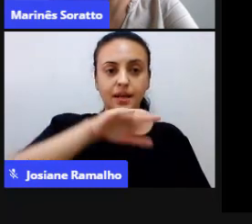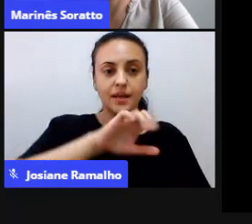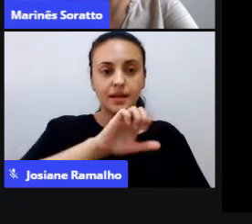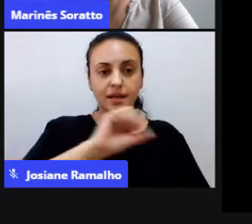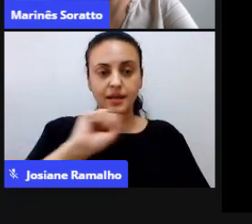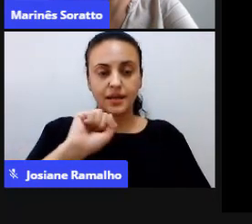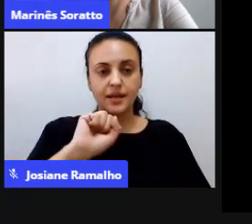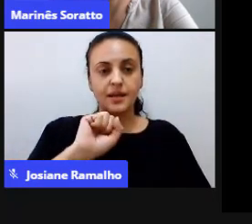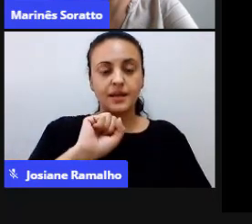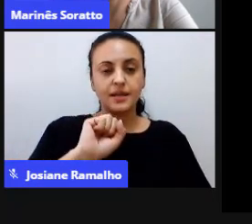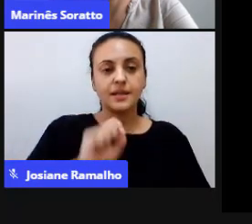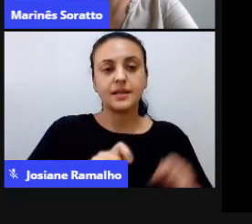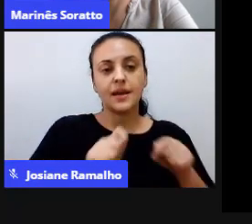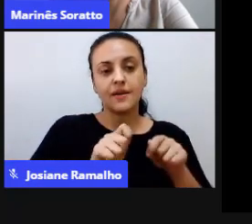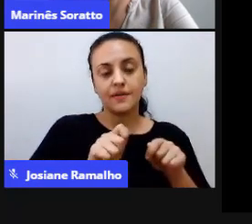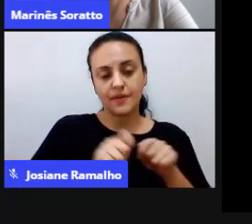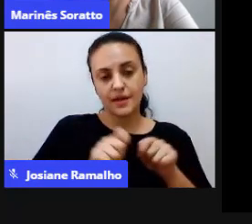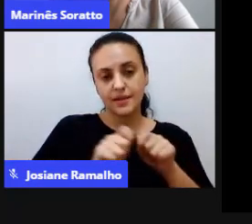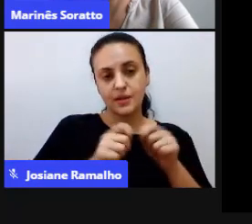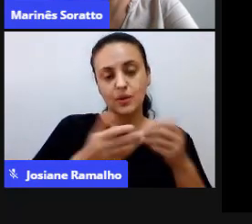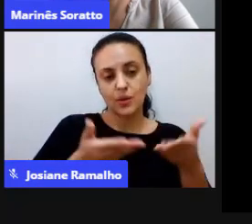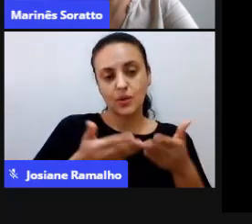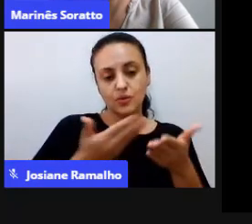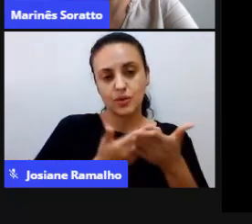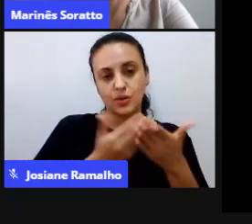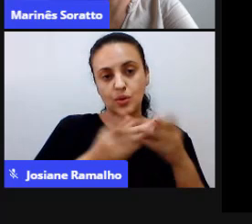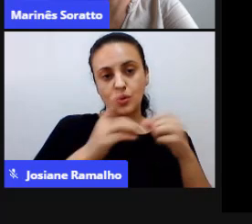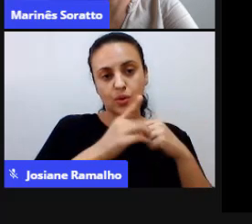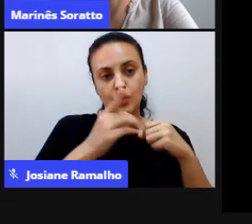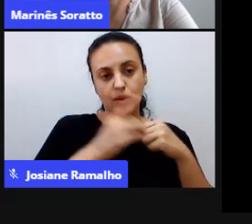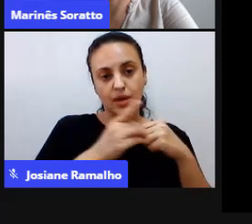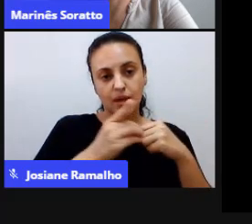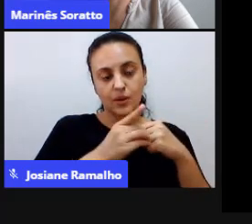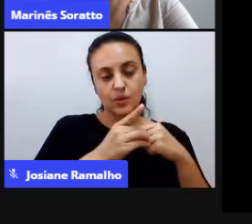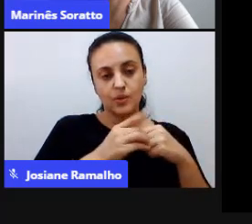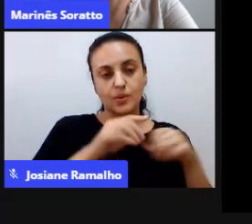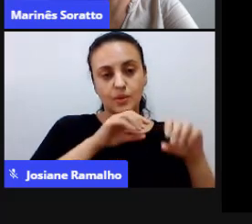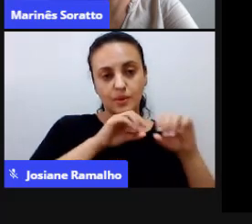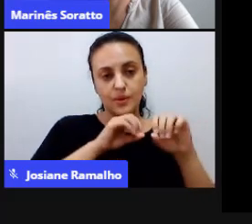pela UCDB, e é com você, professora.